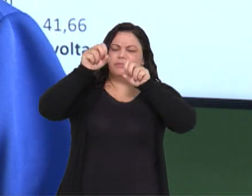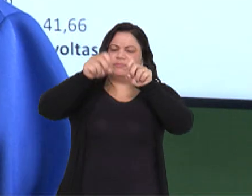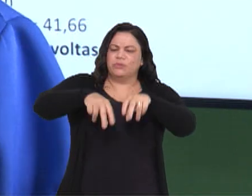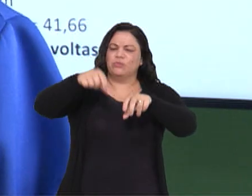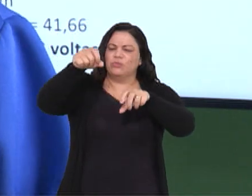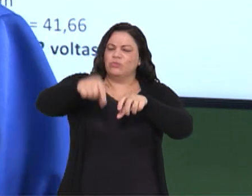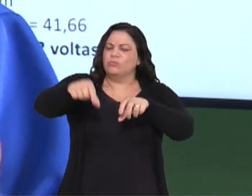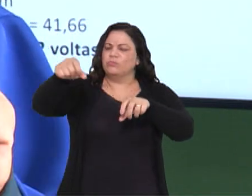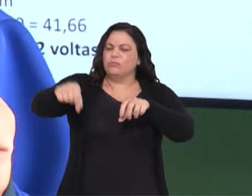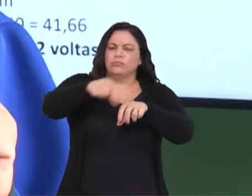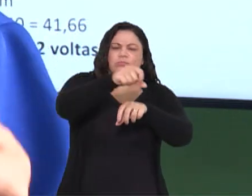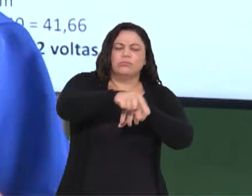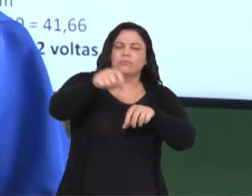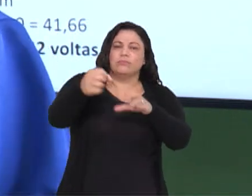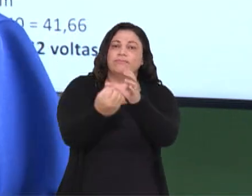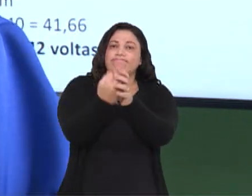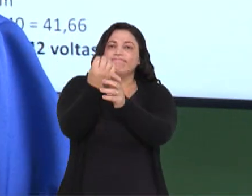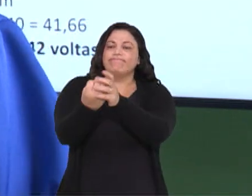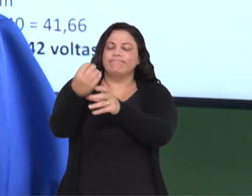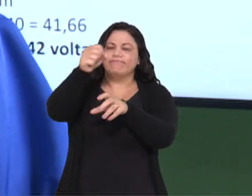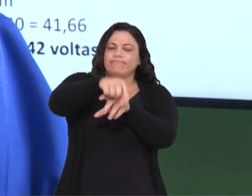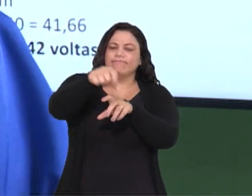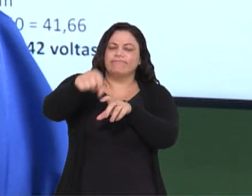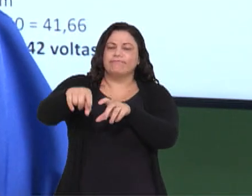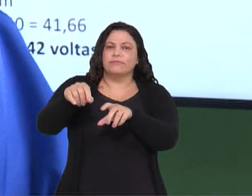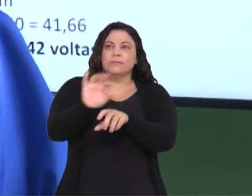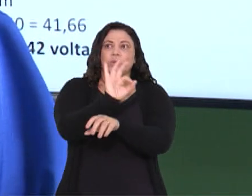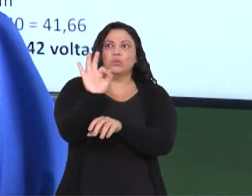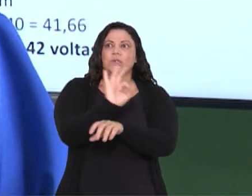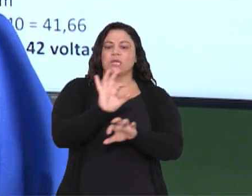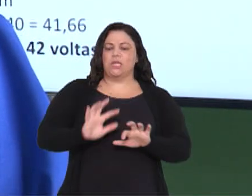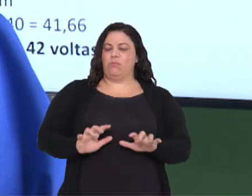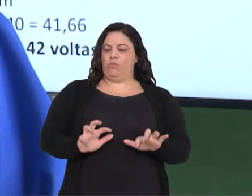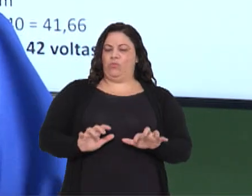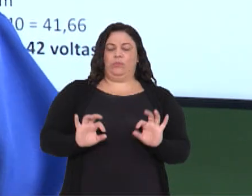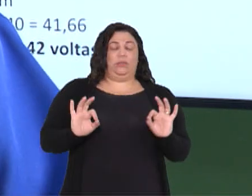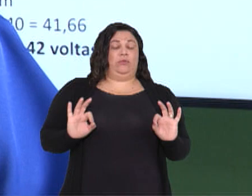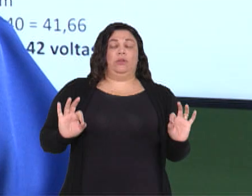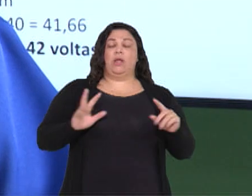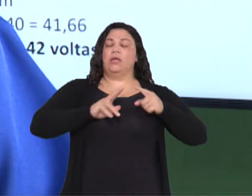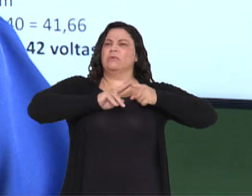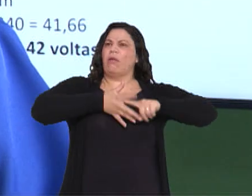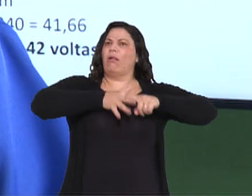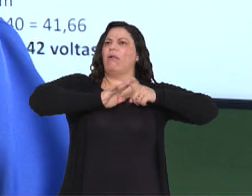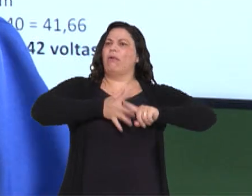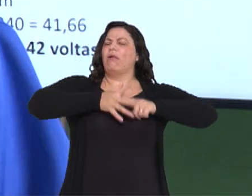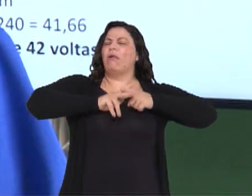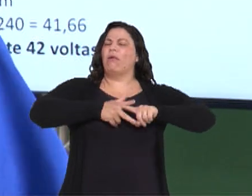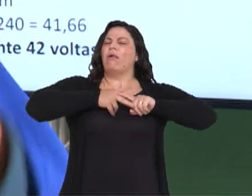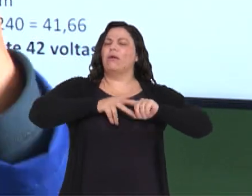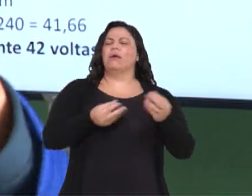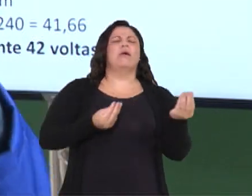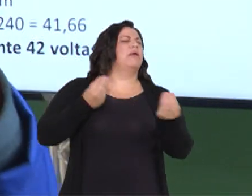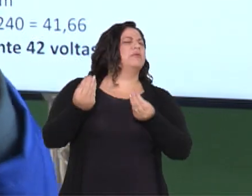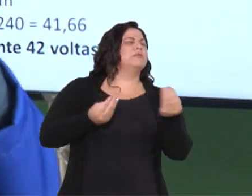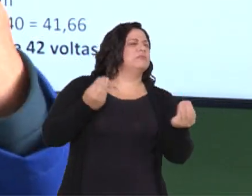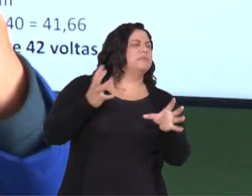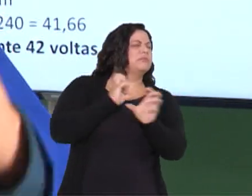Que tecnologia louca! E não tem um computador naquilo, é só por mecânica. Como é que os caras conseguem calcular isso?